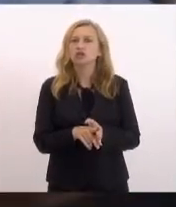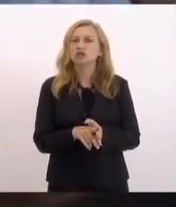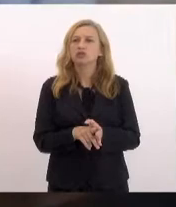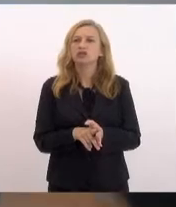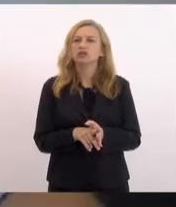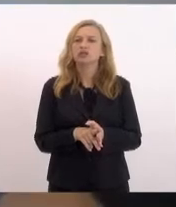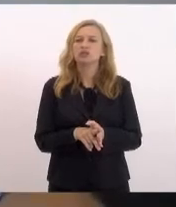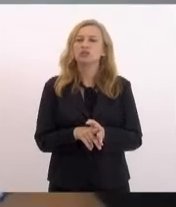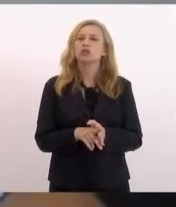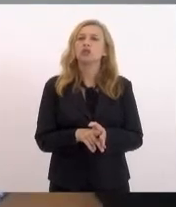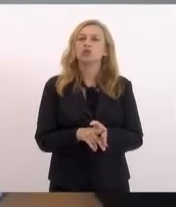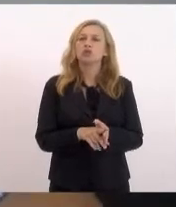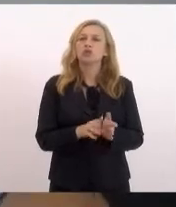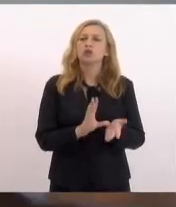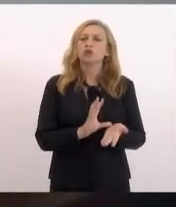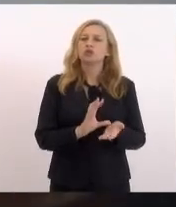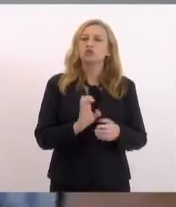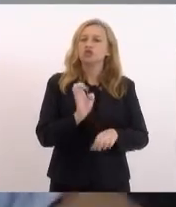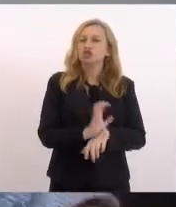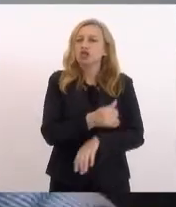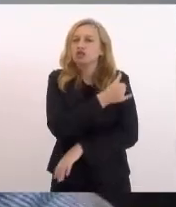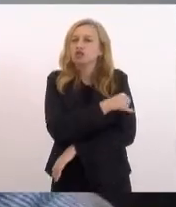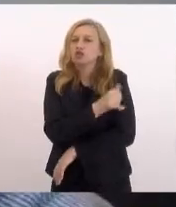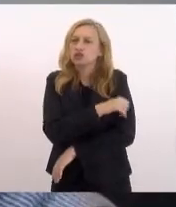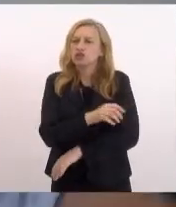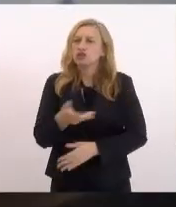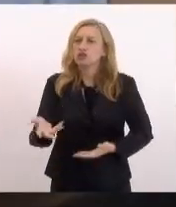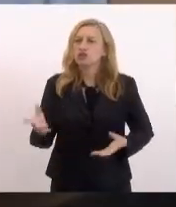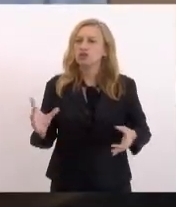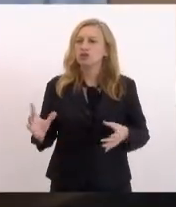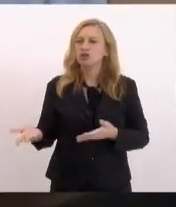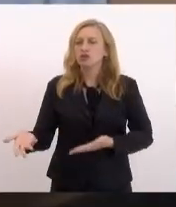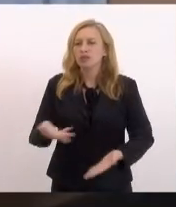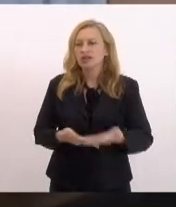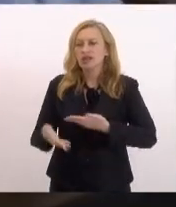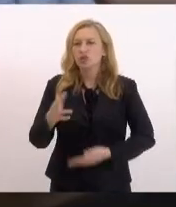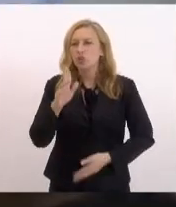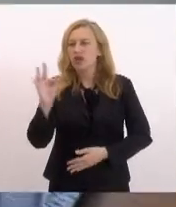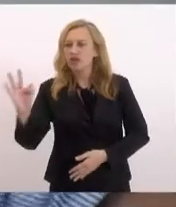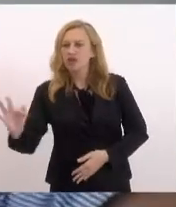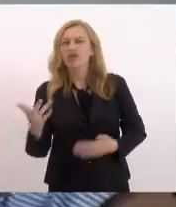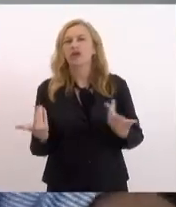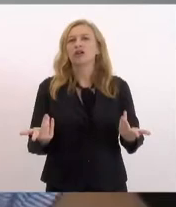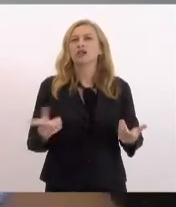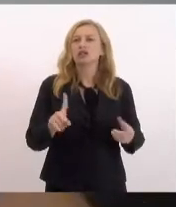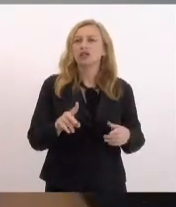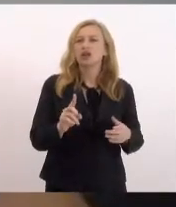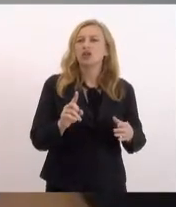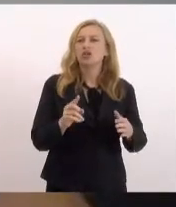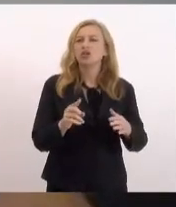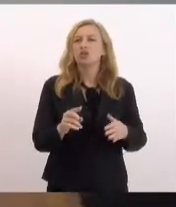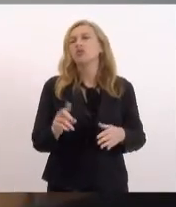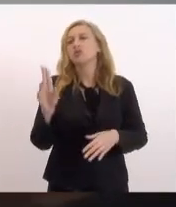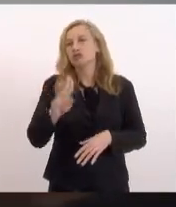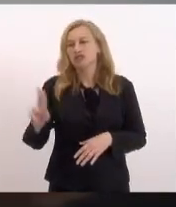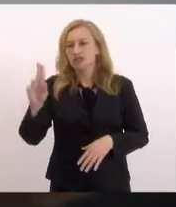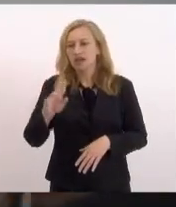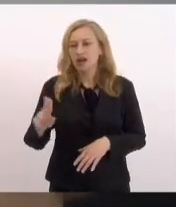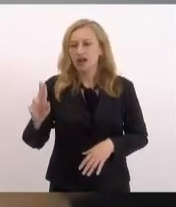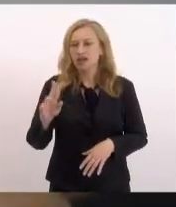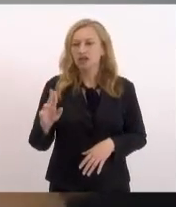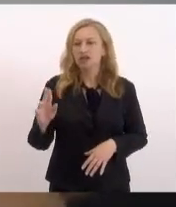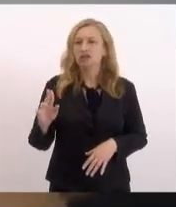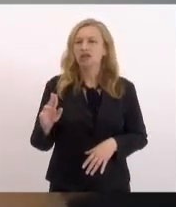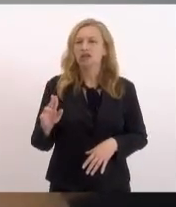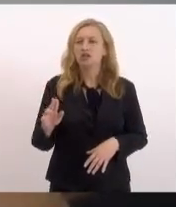do arquivo do Estado do Rio de Janeiro na parceria com a UENF, o caso da Universidade Federal Fluminense, de um espaço